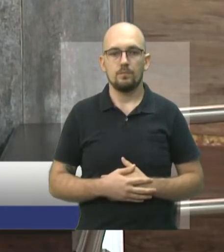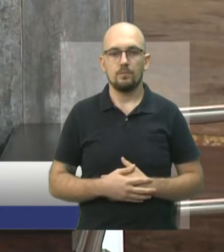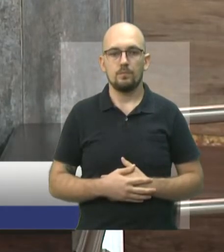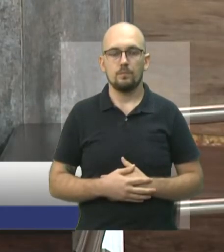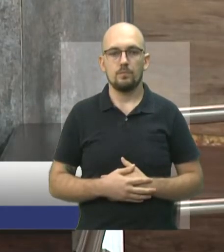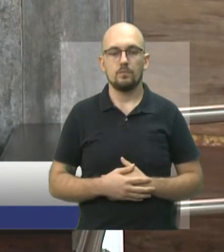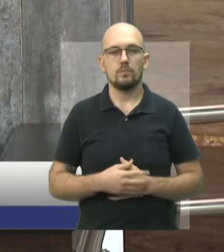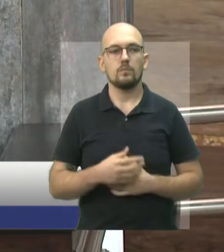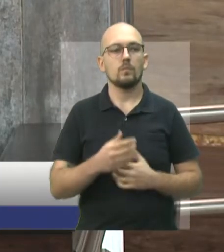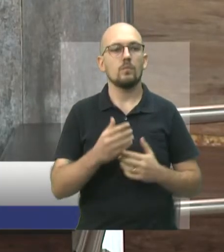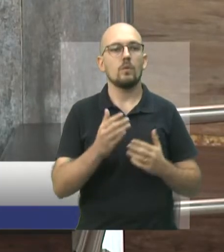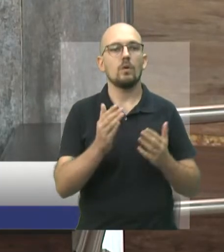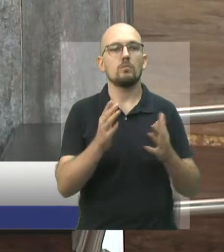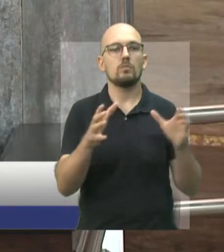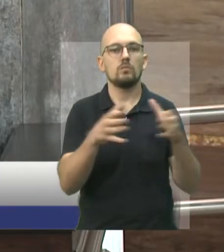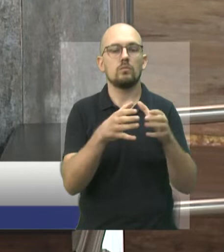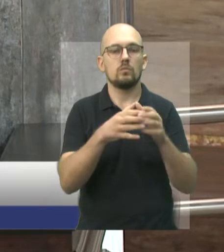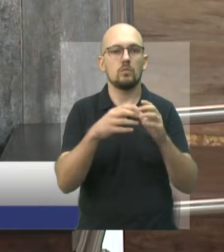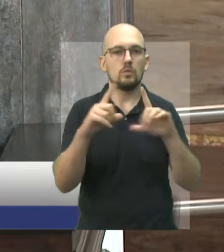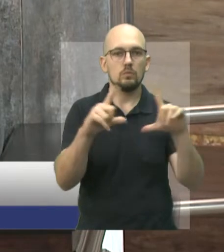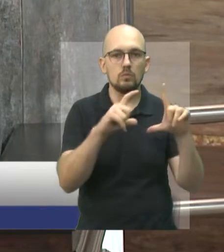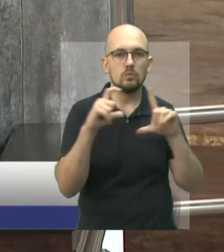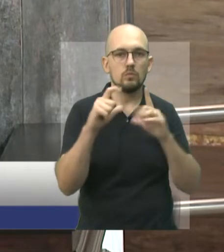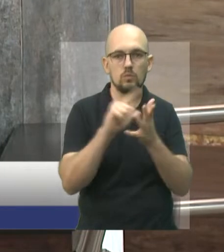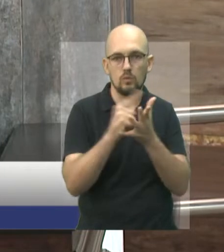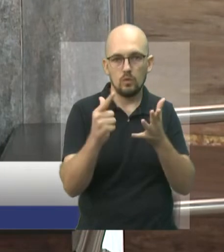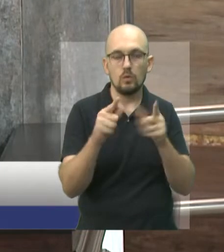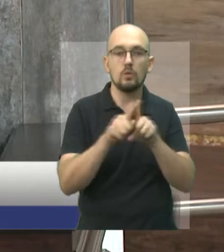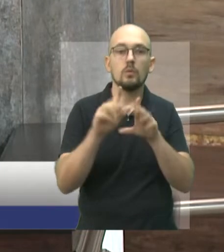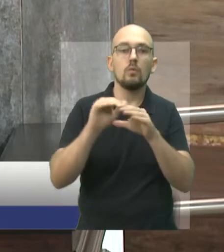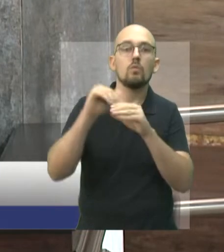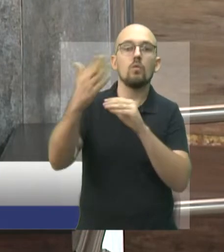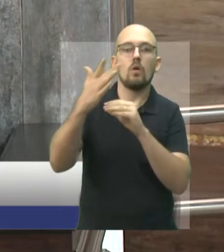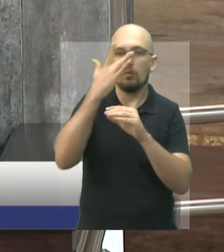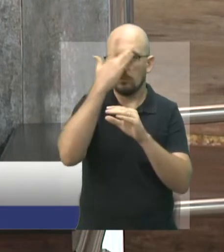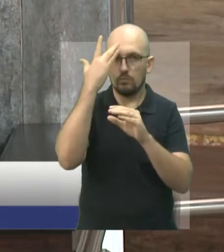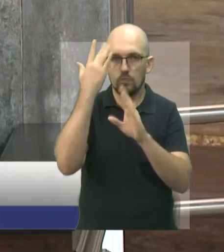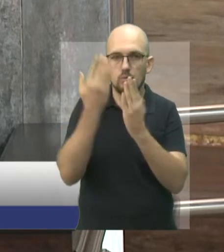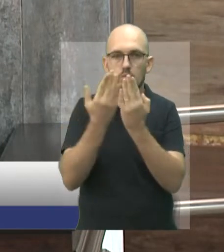aos jornalistas aqui presentes e às pessoas que estão ali fora.